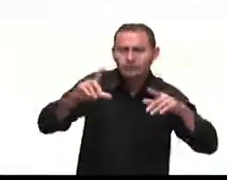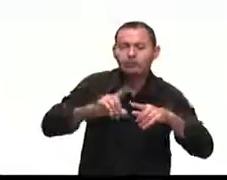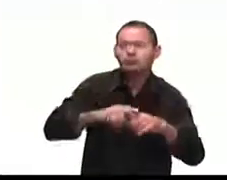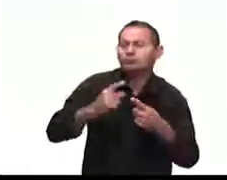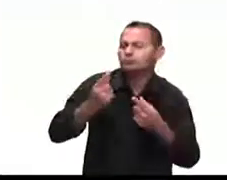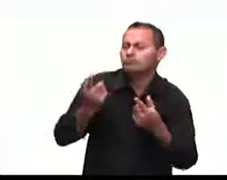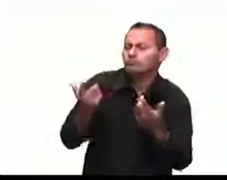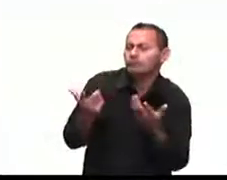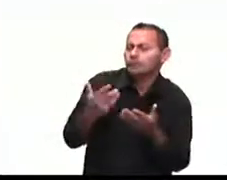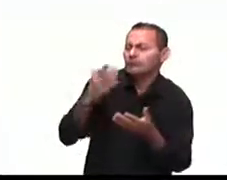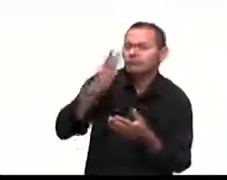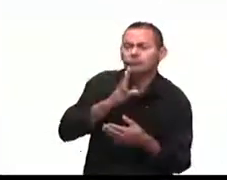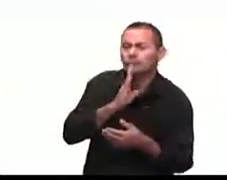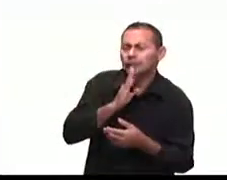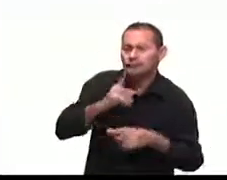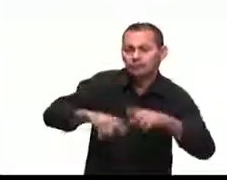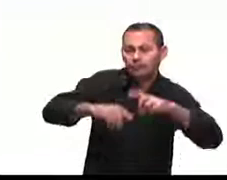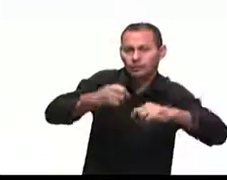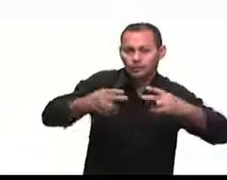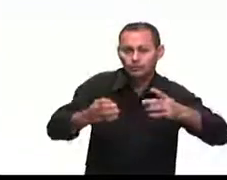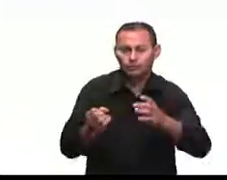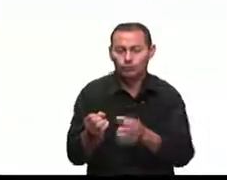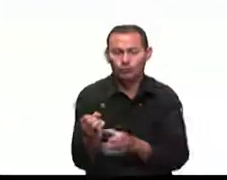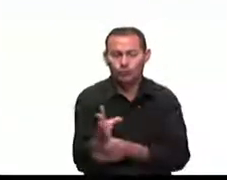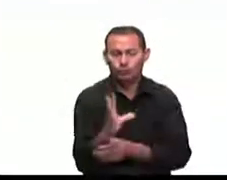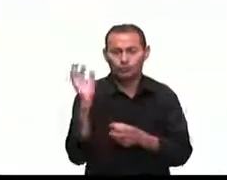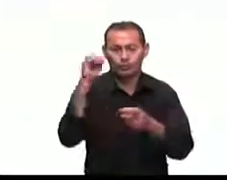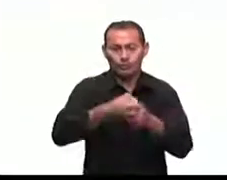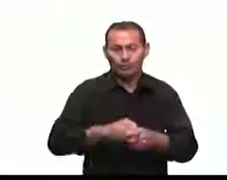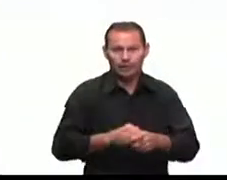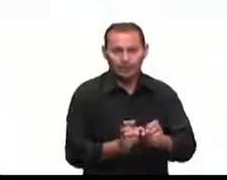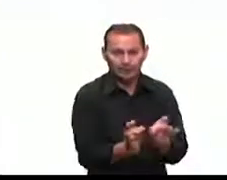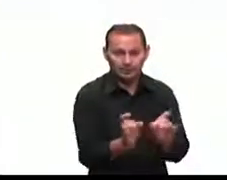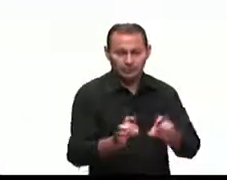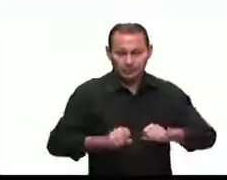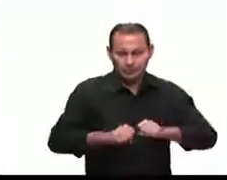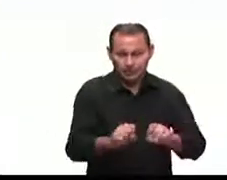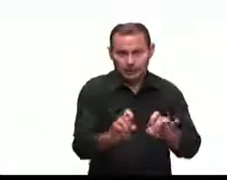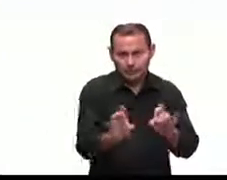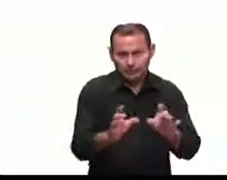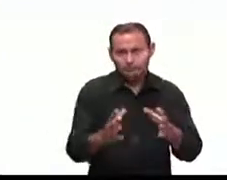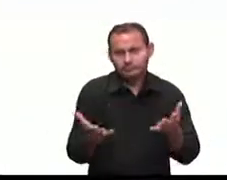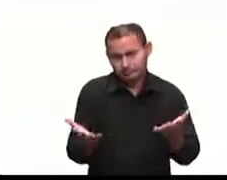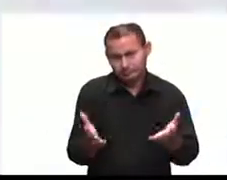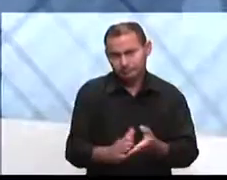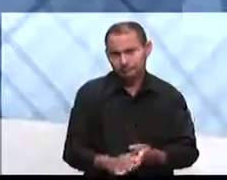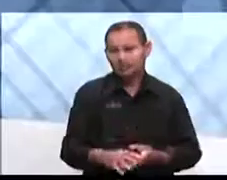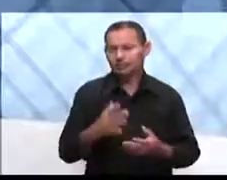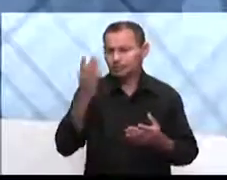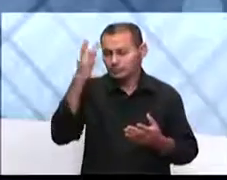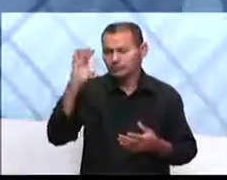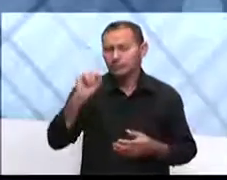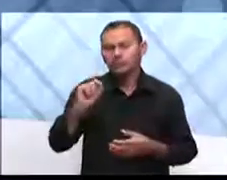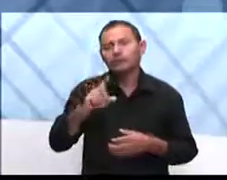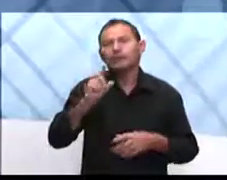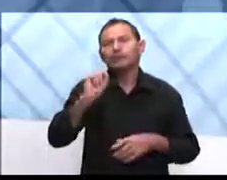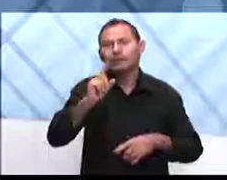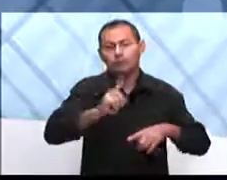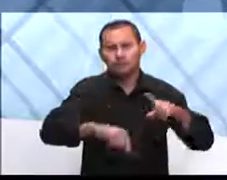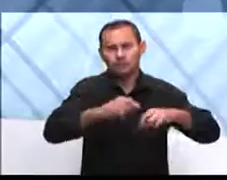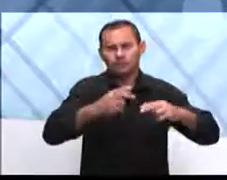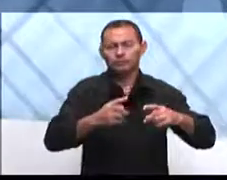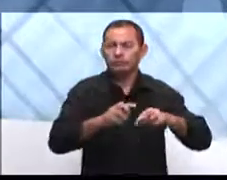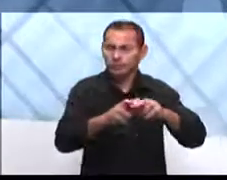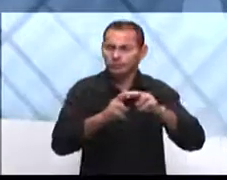produto novo que ele está lançando, no mercado. Então, diante dessa situação, então, vamos